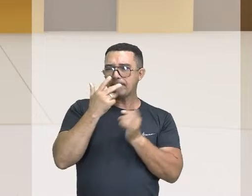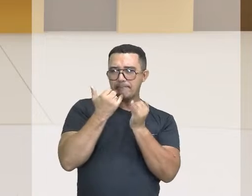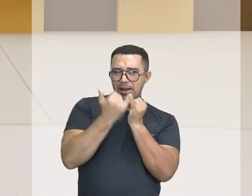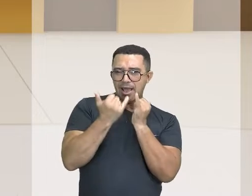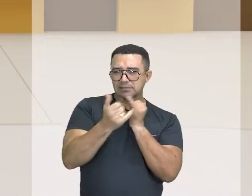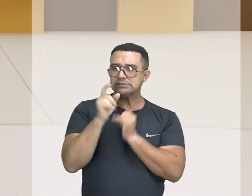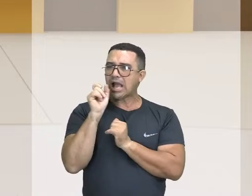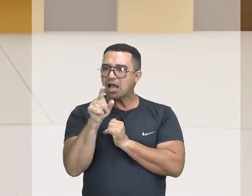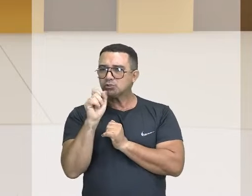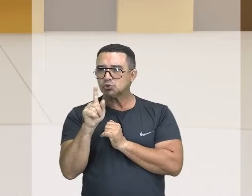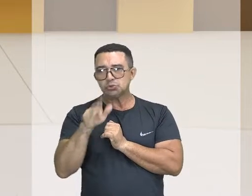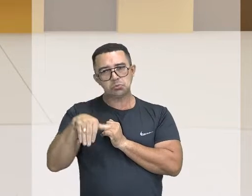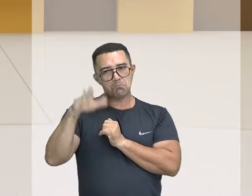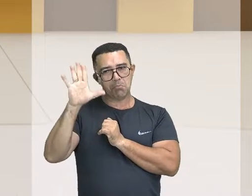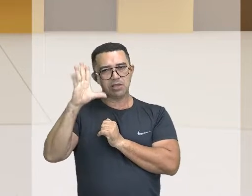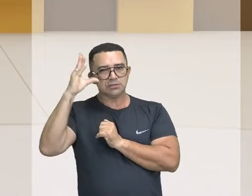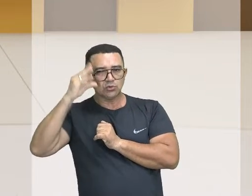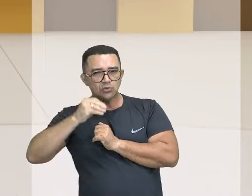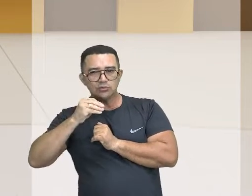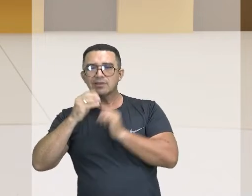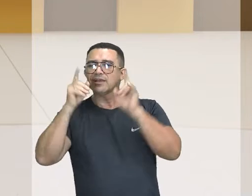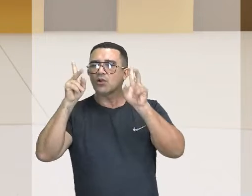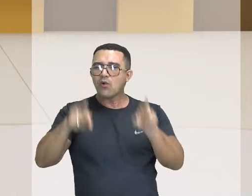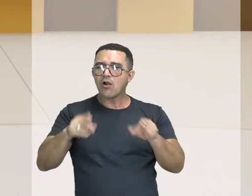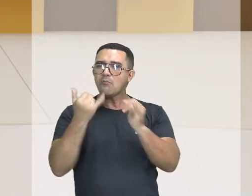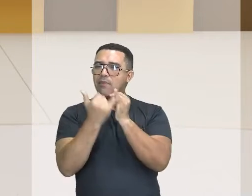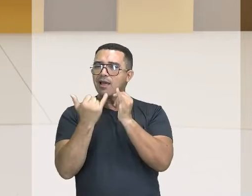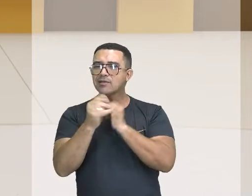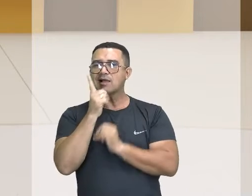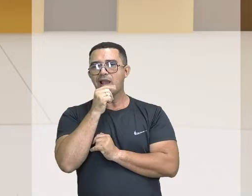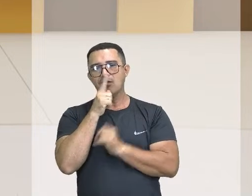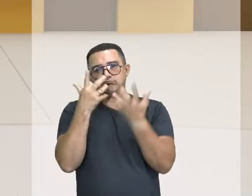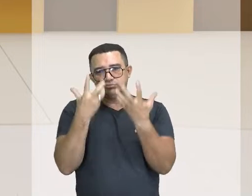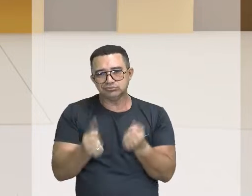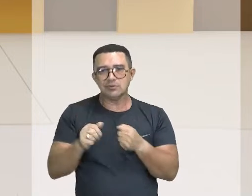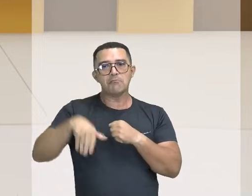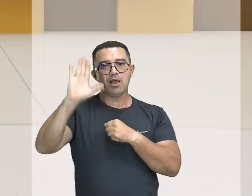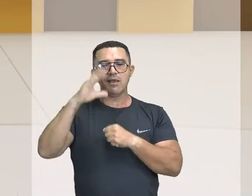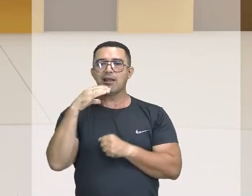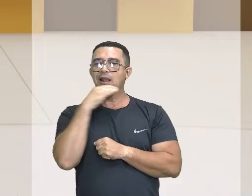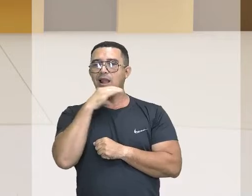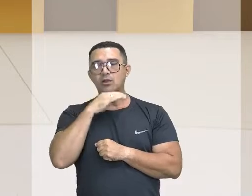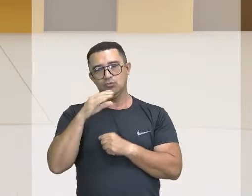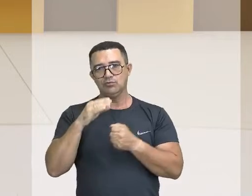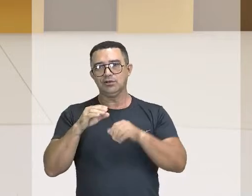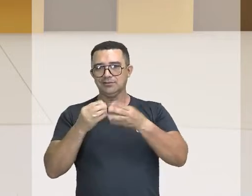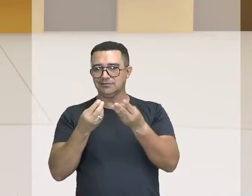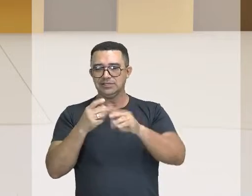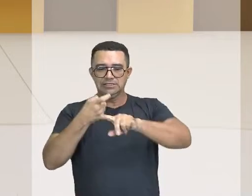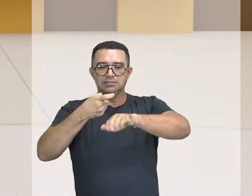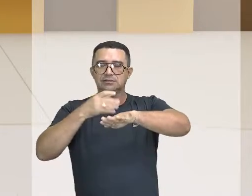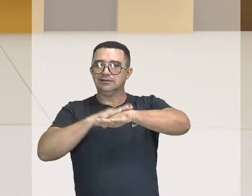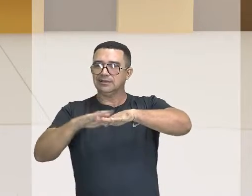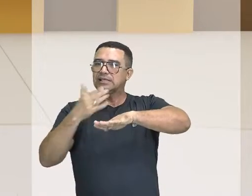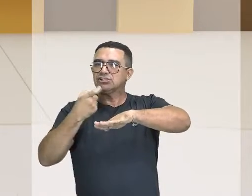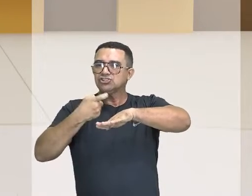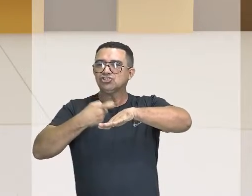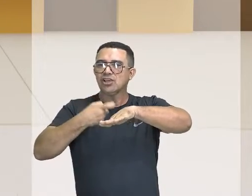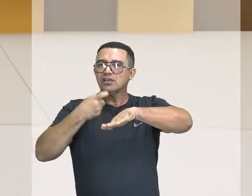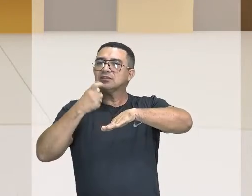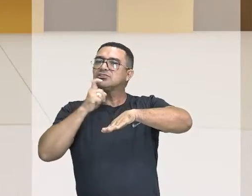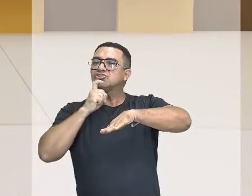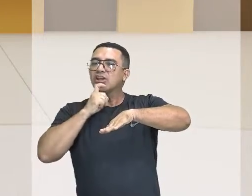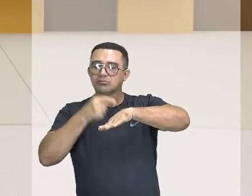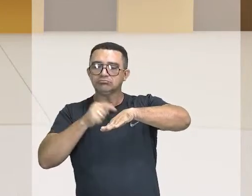como a cor das águas, por exemplo. Então dessa forma vai absorver mais calor e contribuir ainda mais para o derretimento aí dessas calotas polares, né?